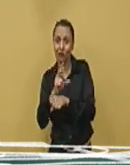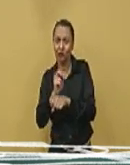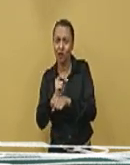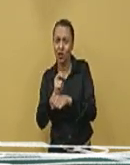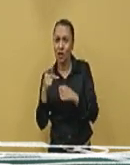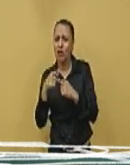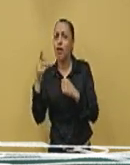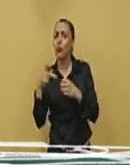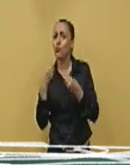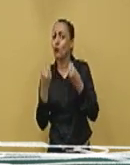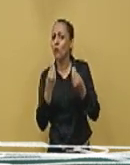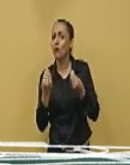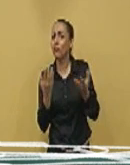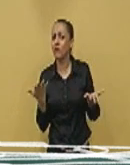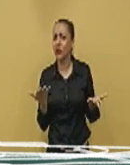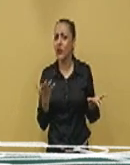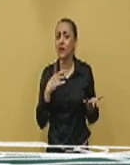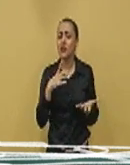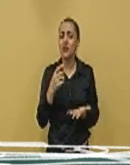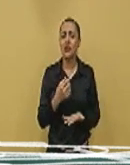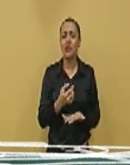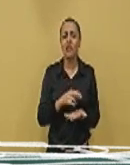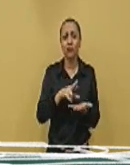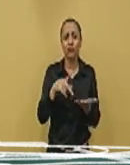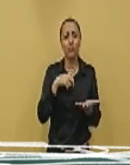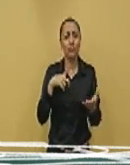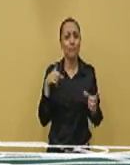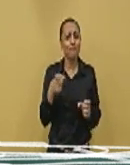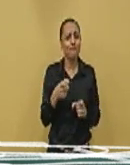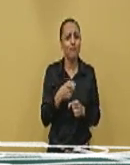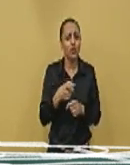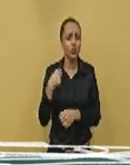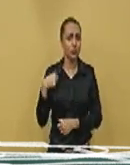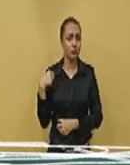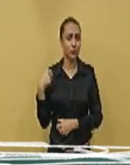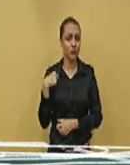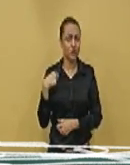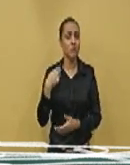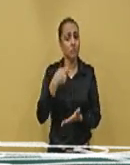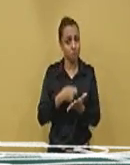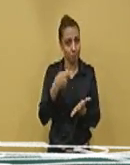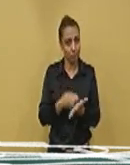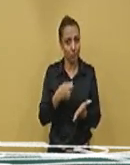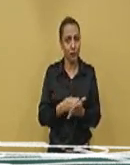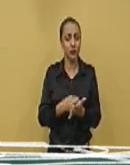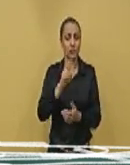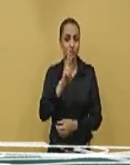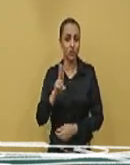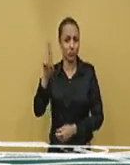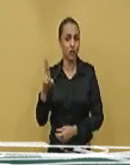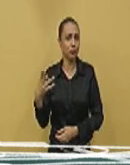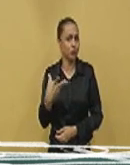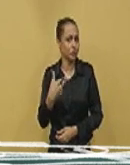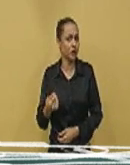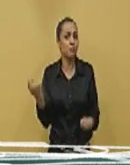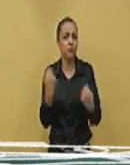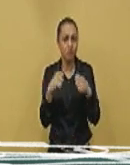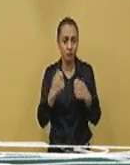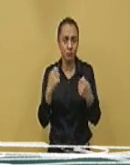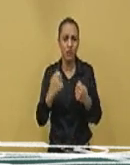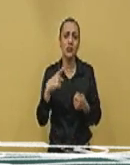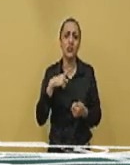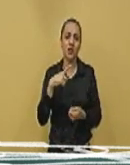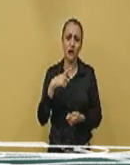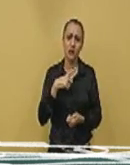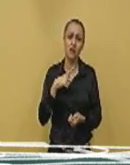como que vai ficar, né? Porque cada vez mais está enxuto as bolsas, né? E para a gente garantir uma universidade de excelência, a gente precisa ter financiamento para